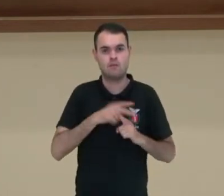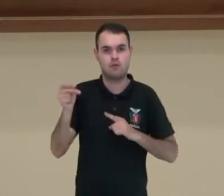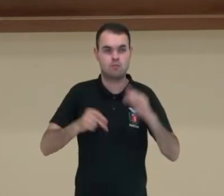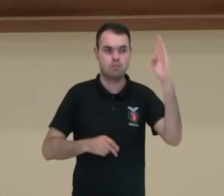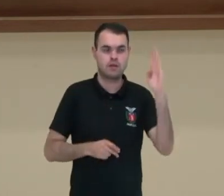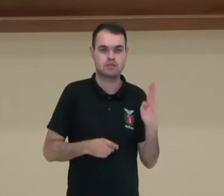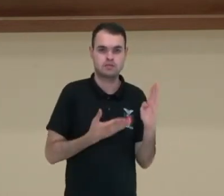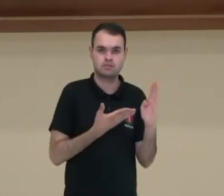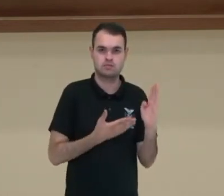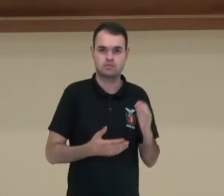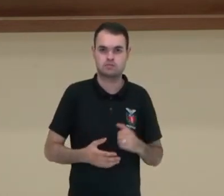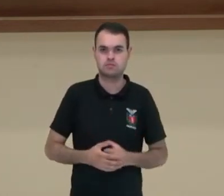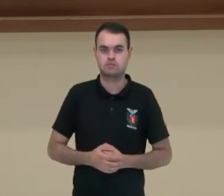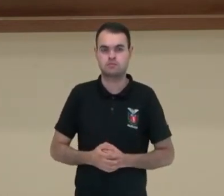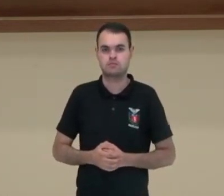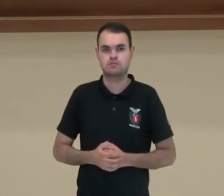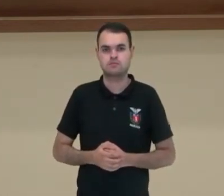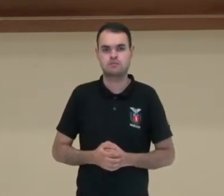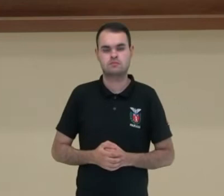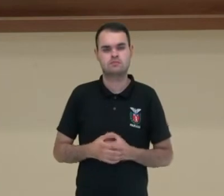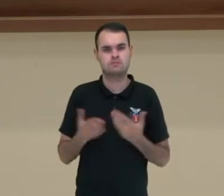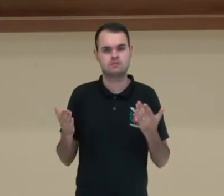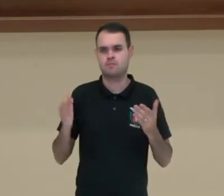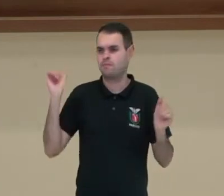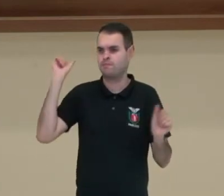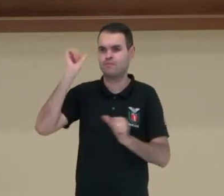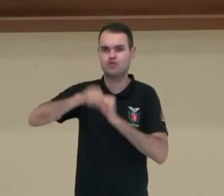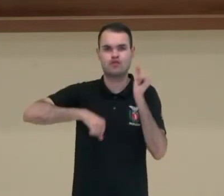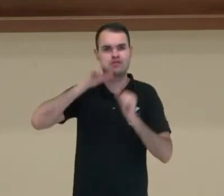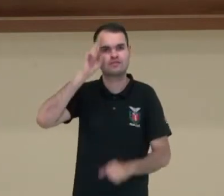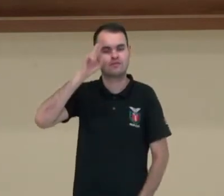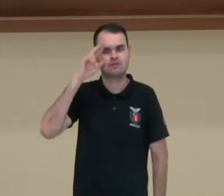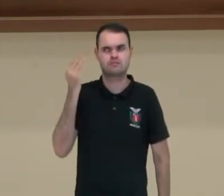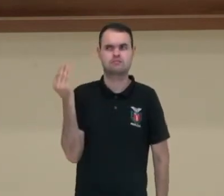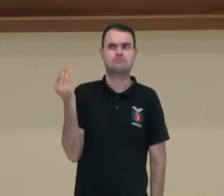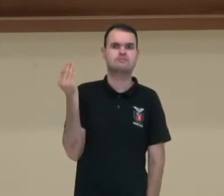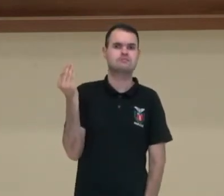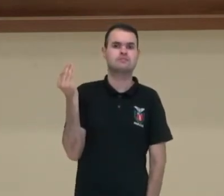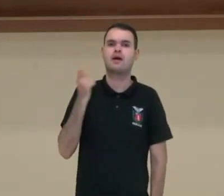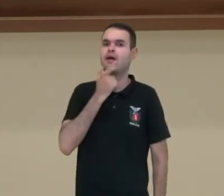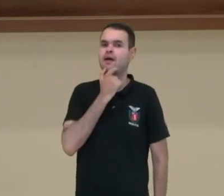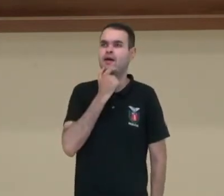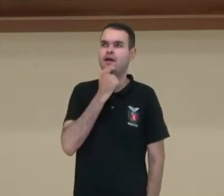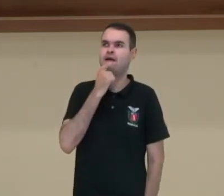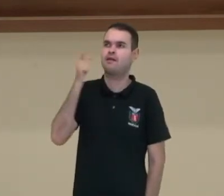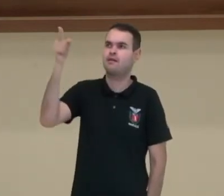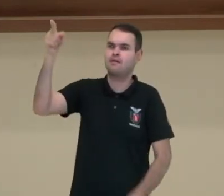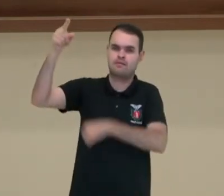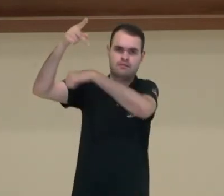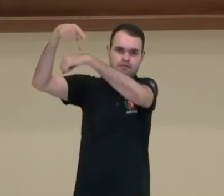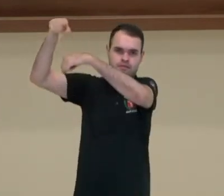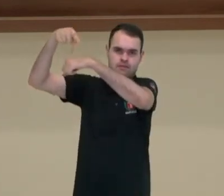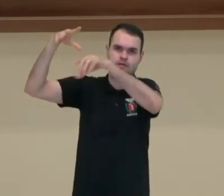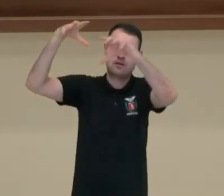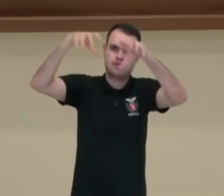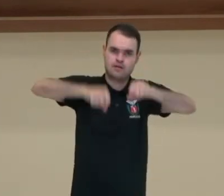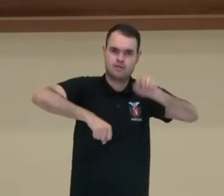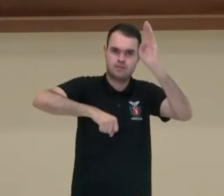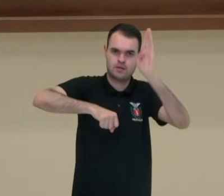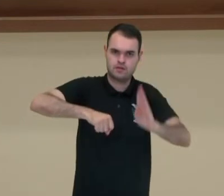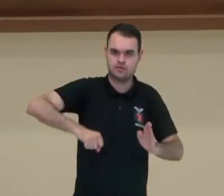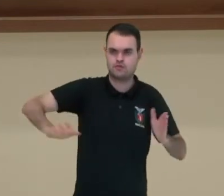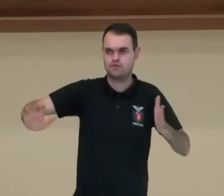Brasil. Ou seja, mudou toda a história. Como que a Inglaterra quer manipular e dominar o Brasil para